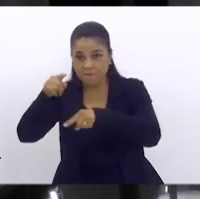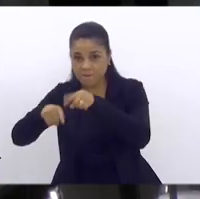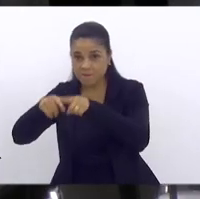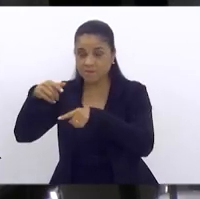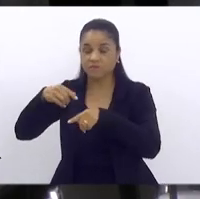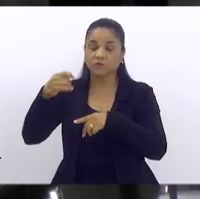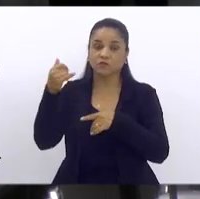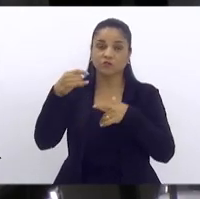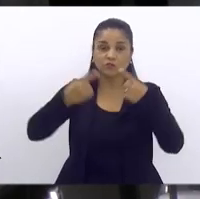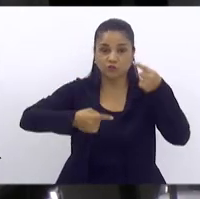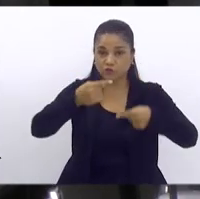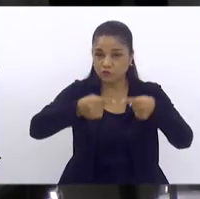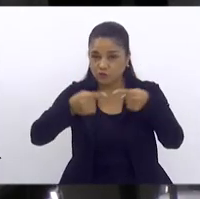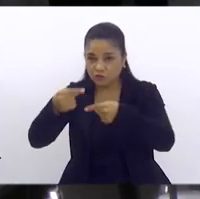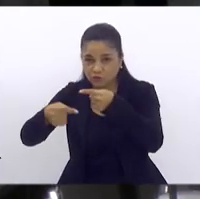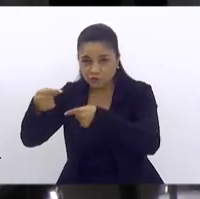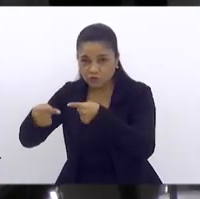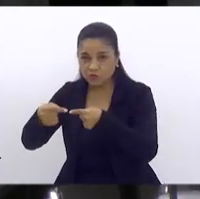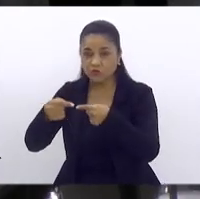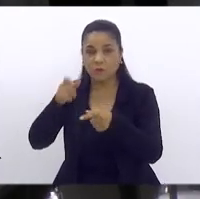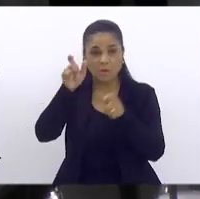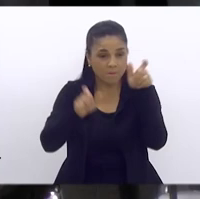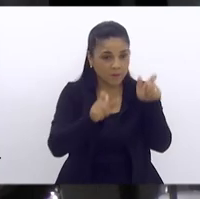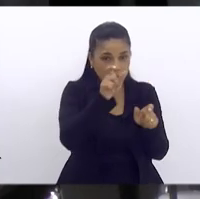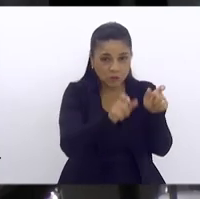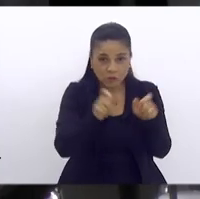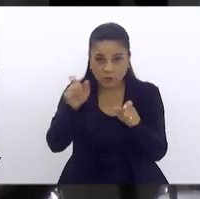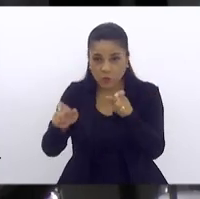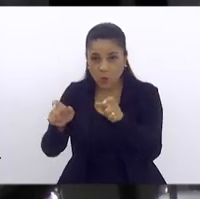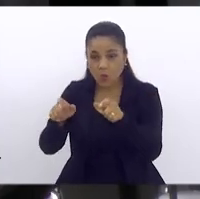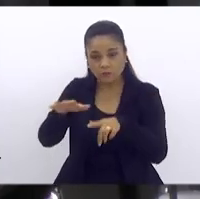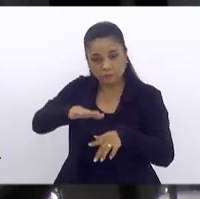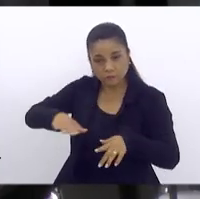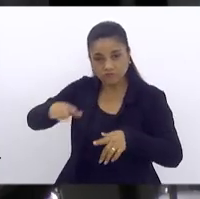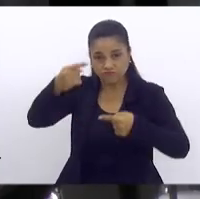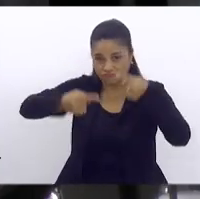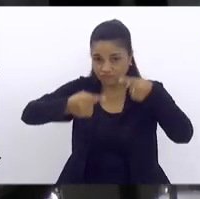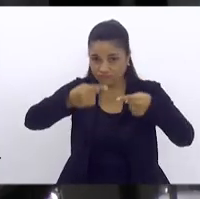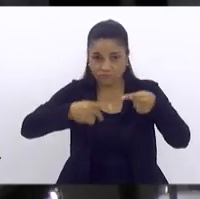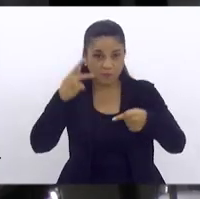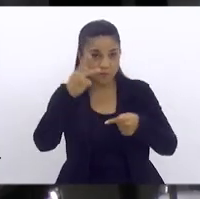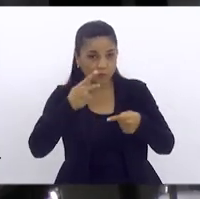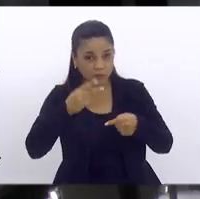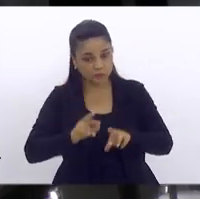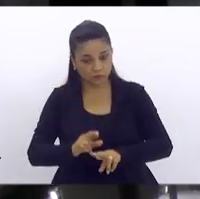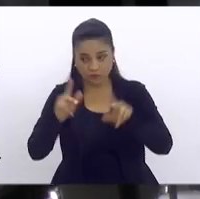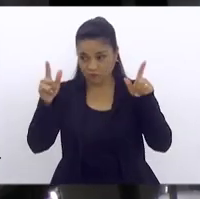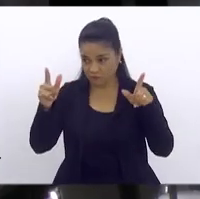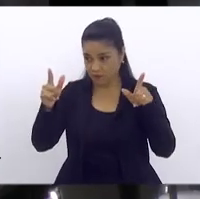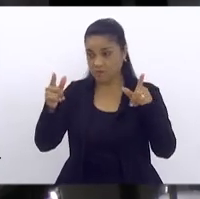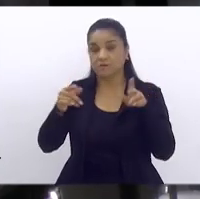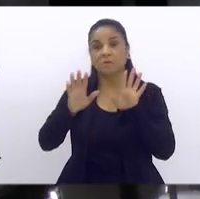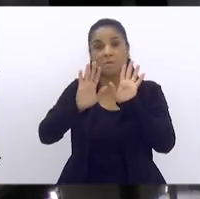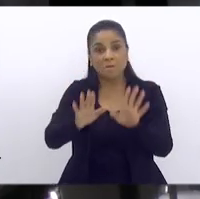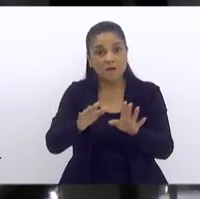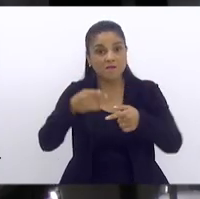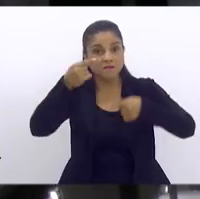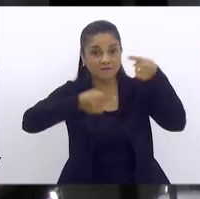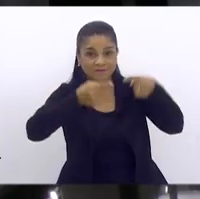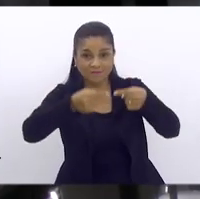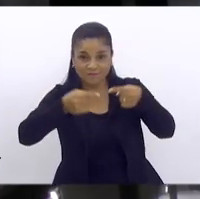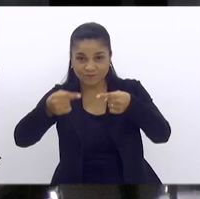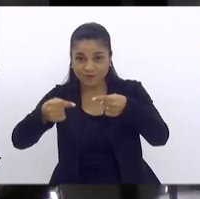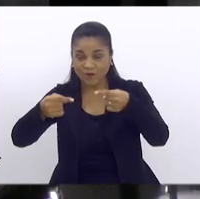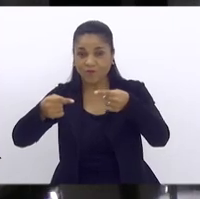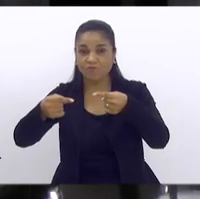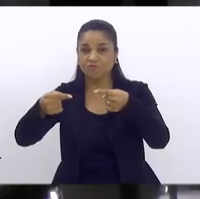discussões, muitas vezes discussões entre pessoas de campos político-ideológicos distintos, mas, ao invés dessa discussão permanecer no